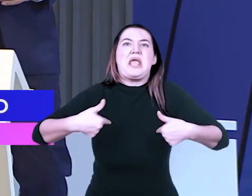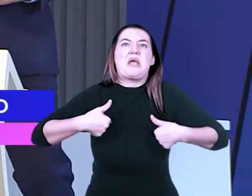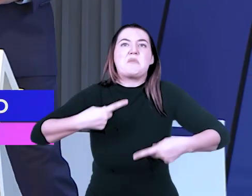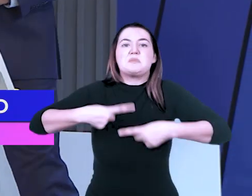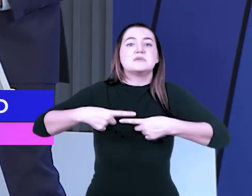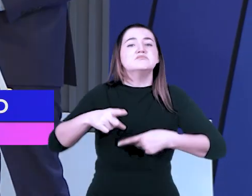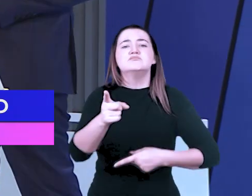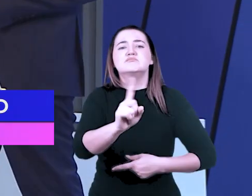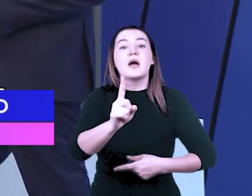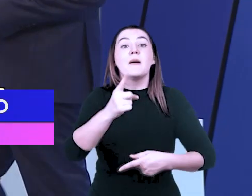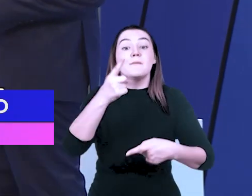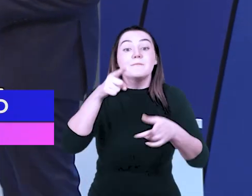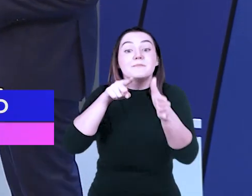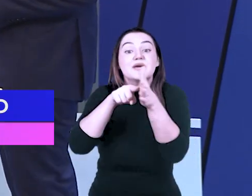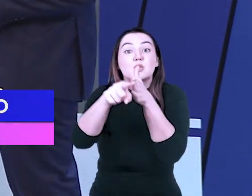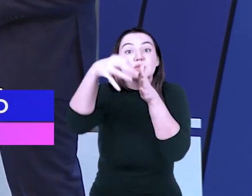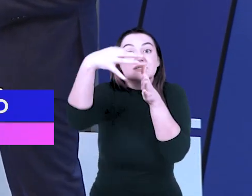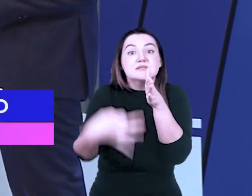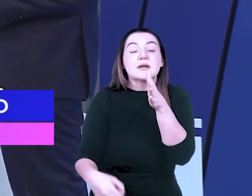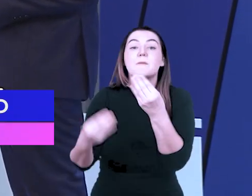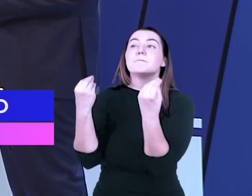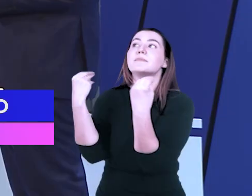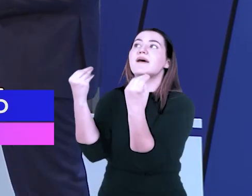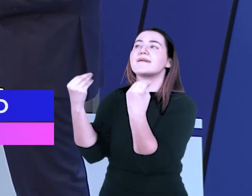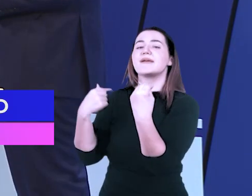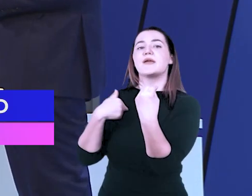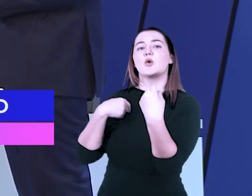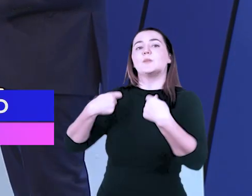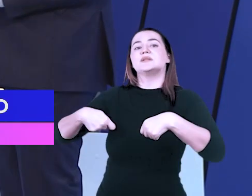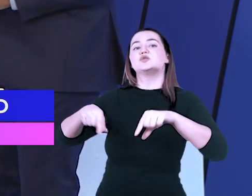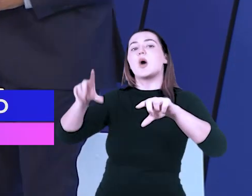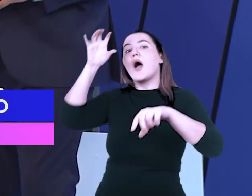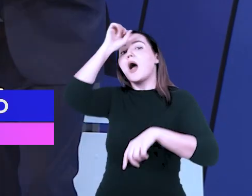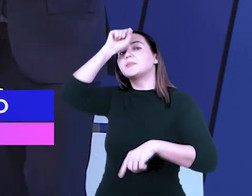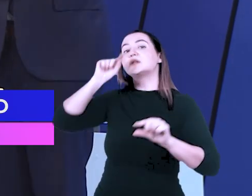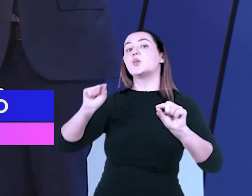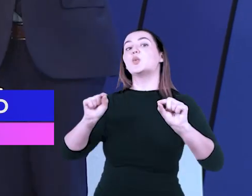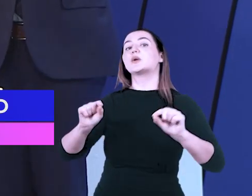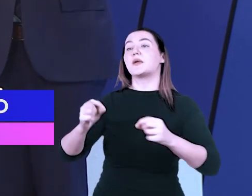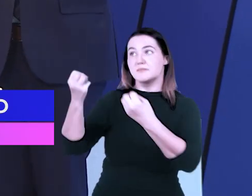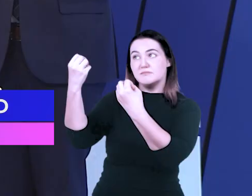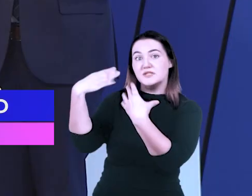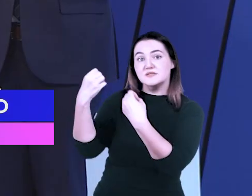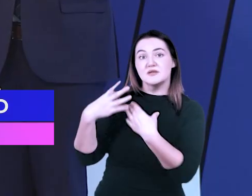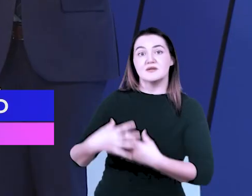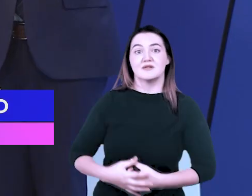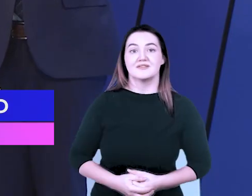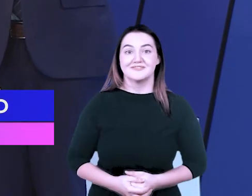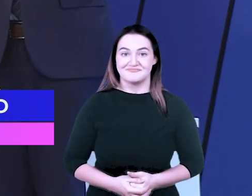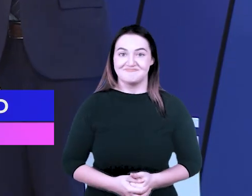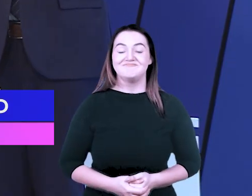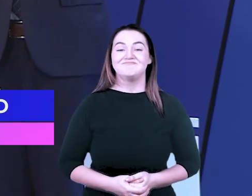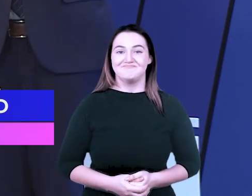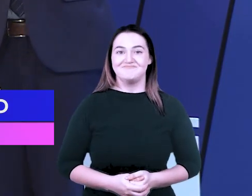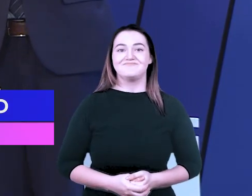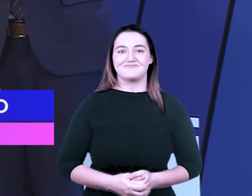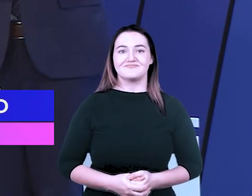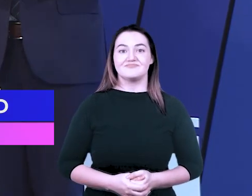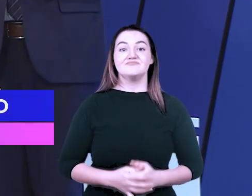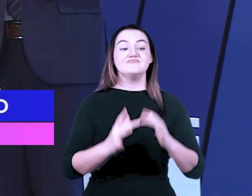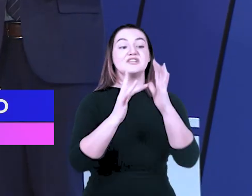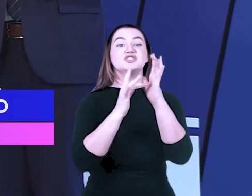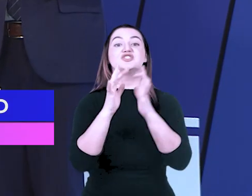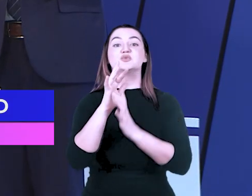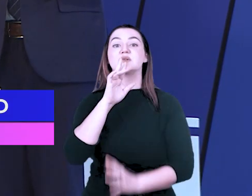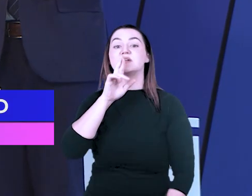Então diz a Bíblia em João 11, 11 a 14, o que exatamente significava a morte